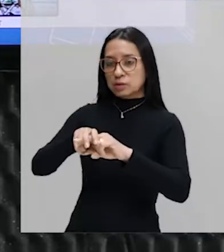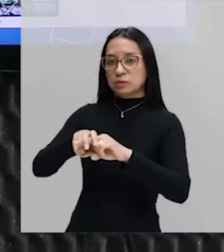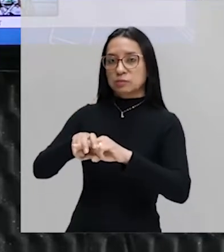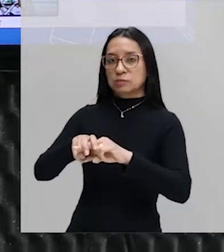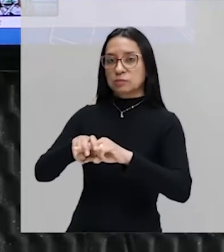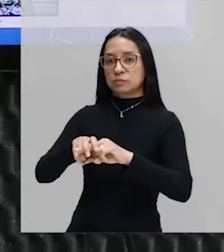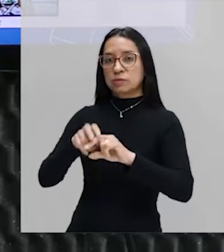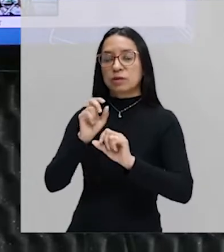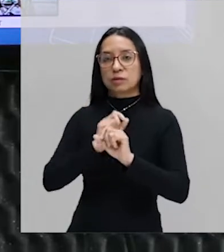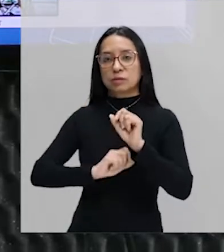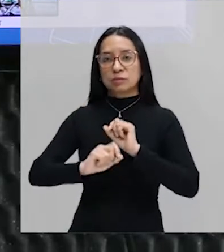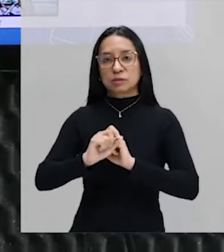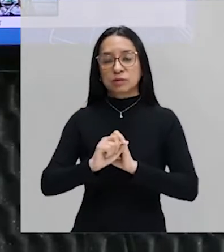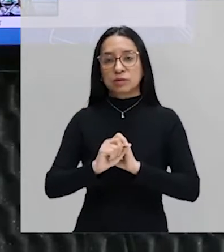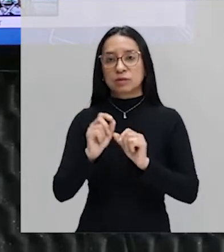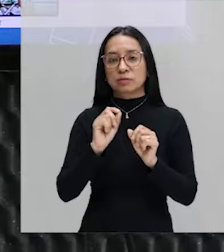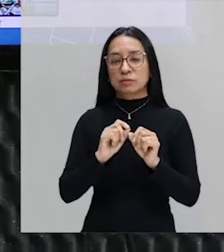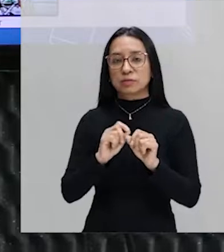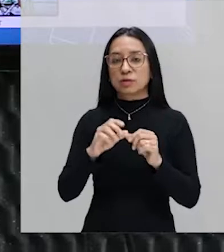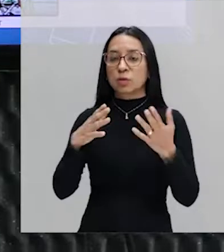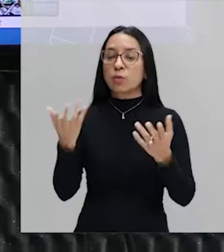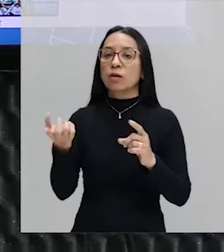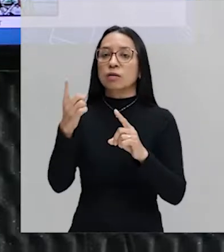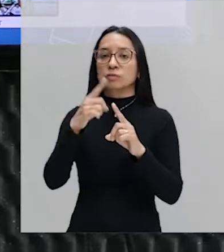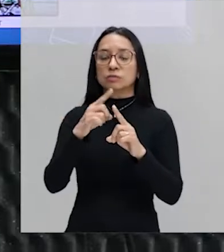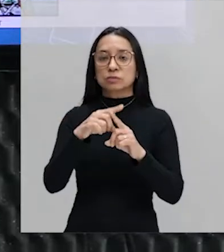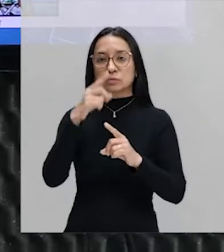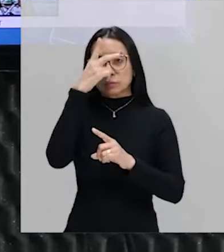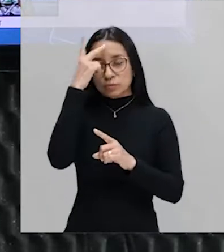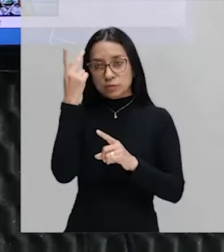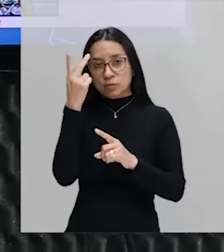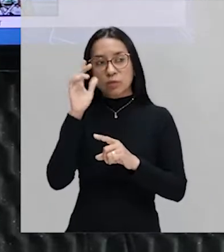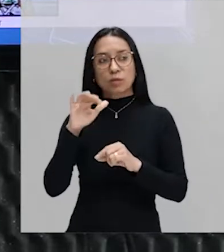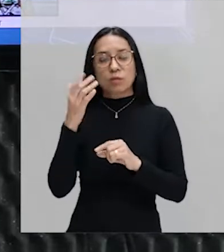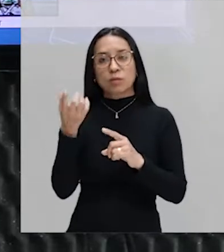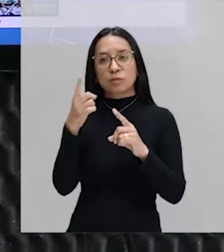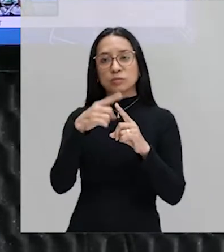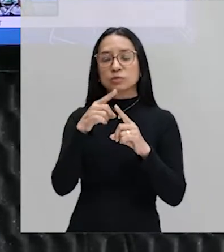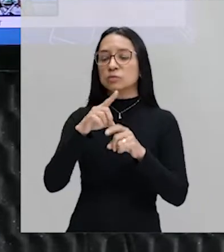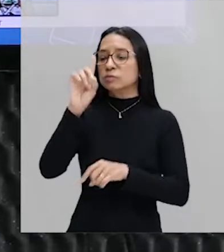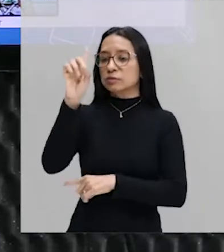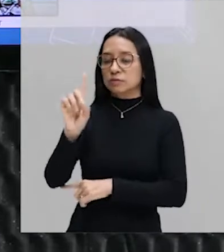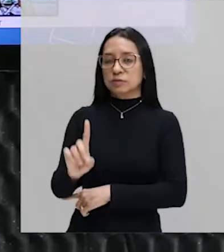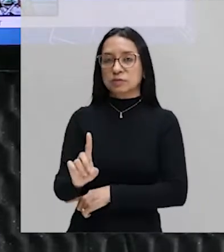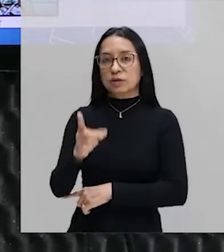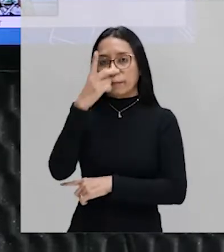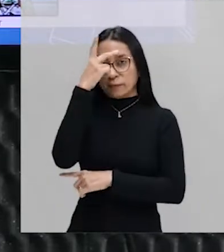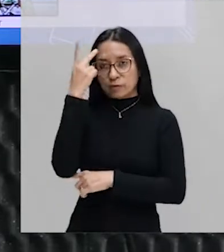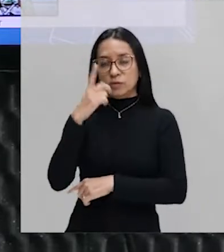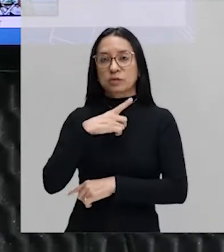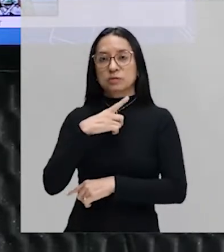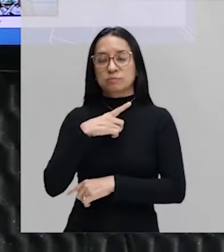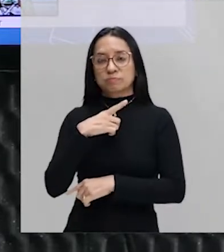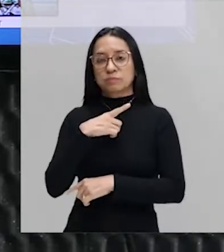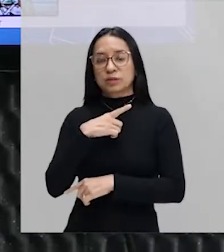uma modalidade que ela é feita para qual tipo de pessoa, com qual tipo de deficiência? Pessoas que